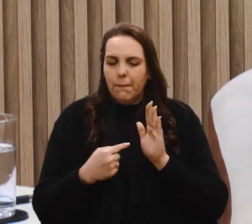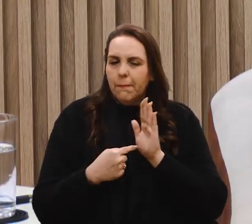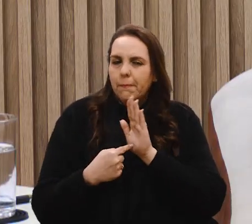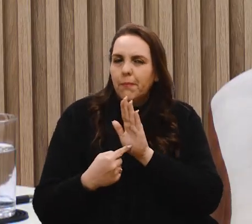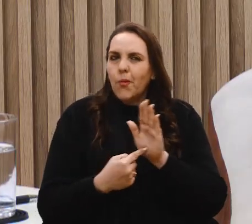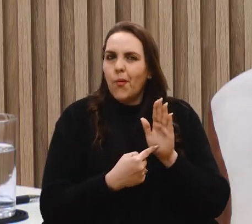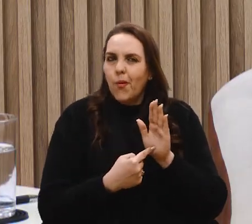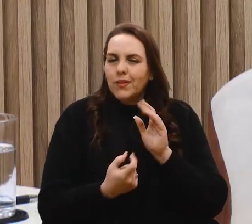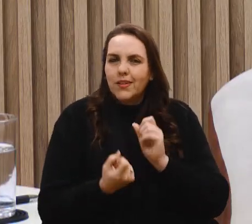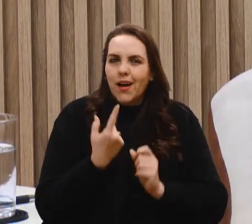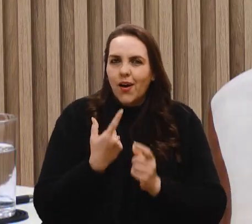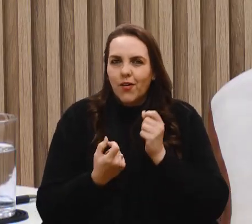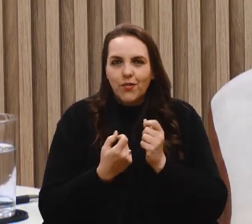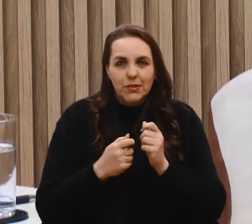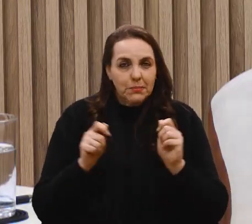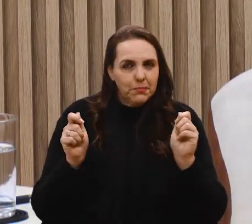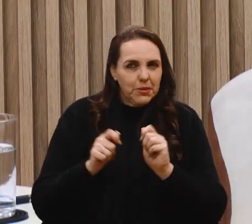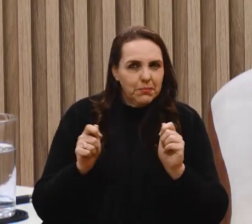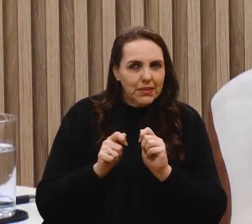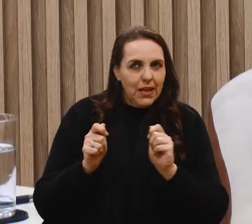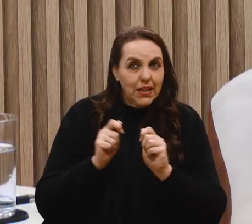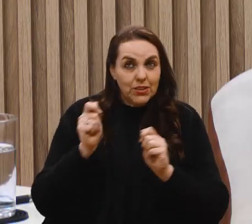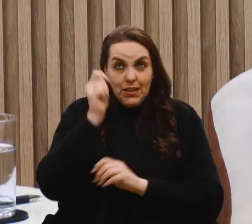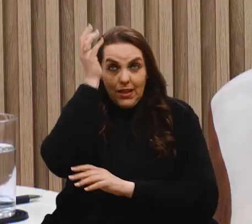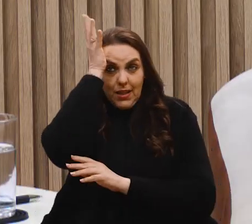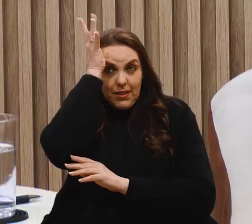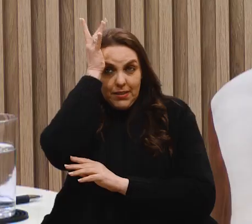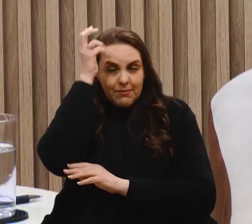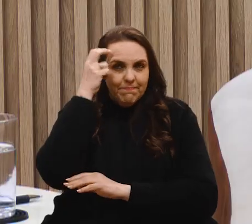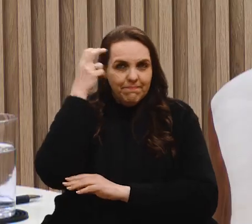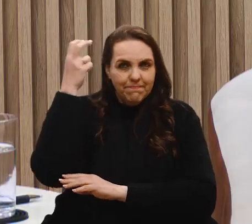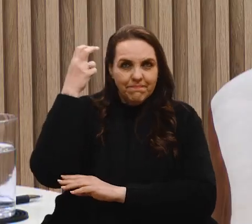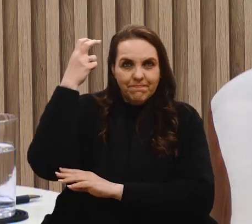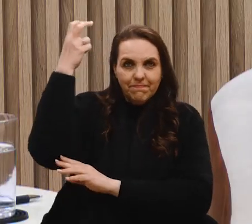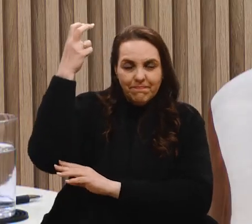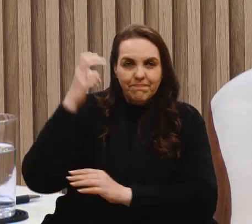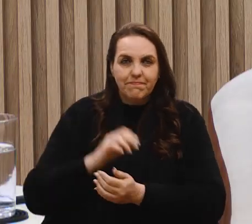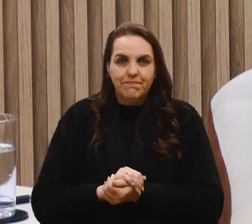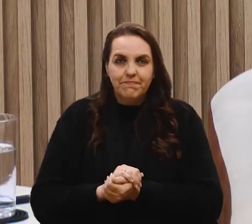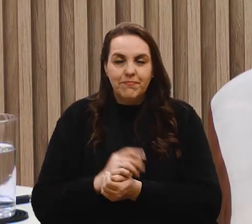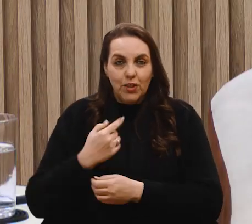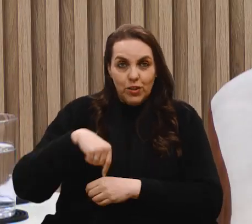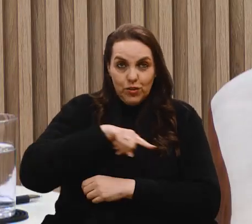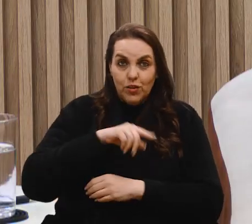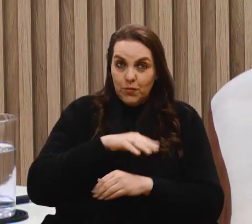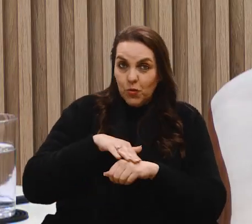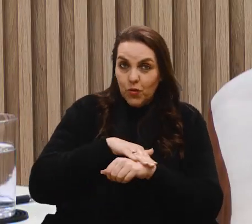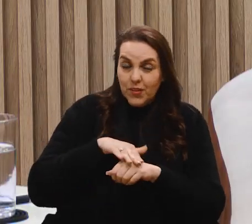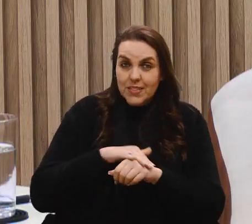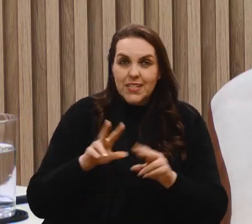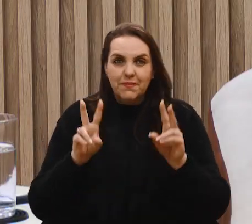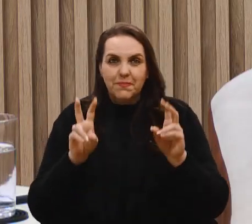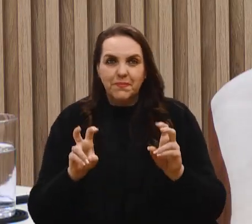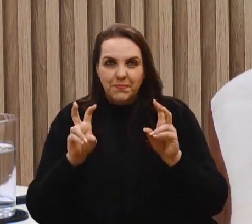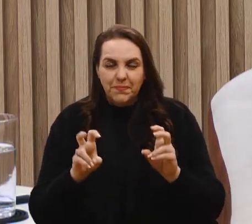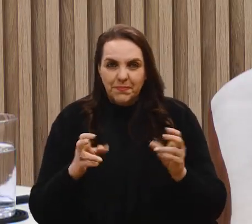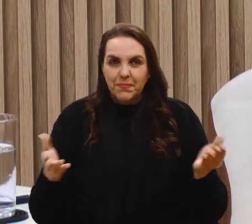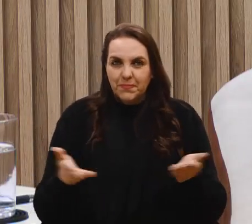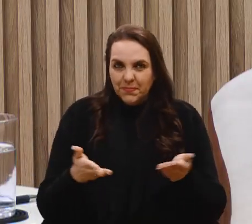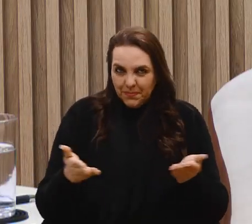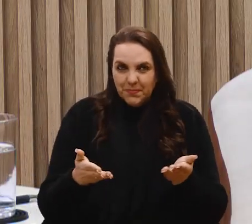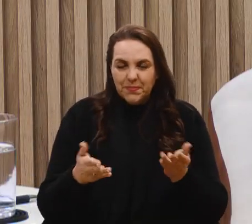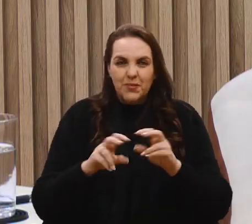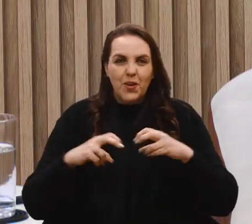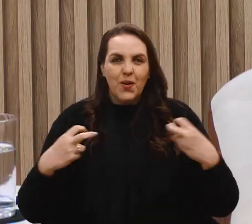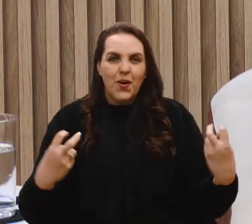alguns sinais de altas habilidades e superdotação. A gente vai conversar sobre este tema hoje